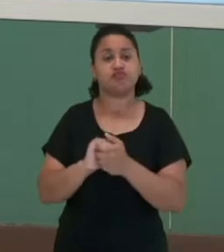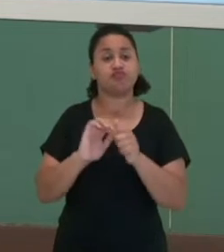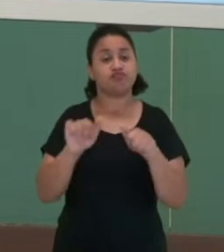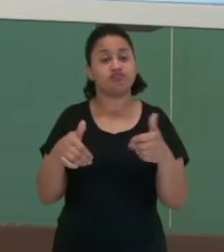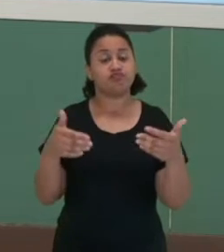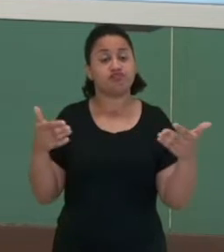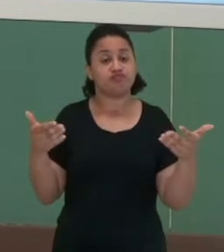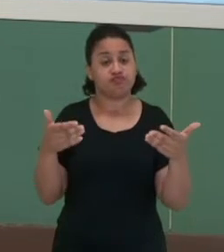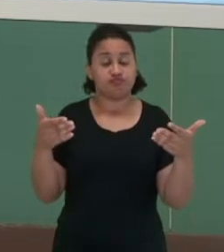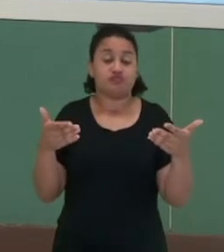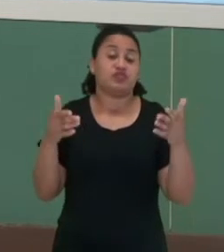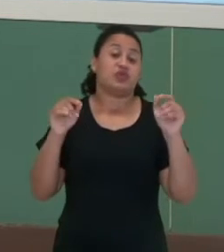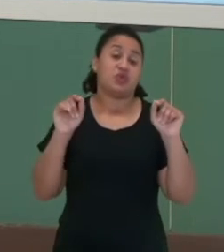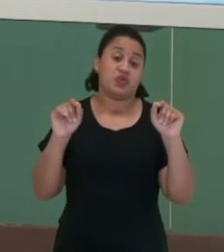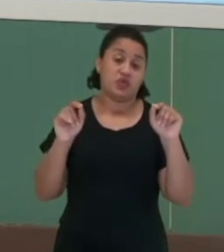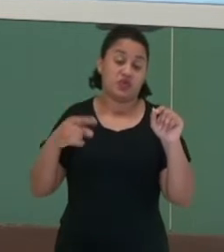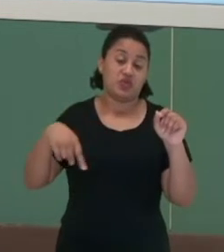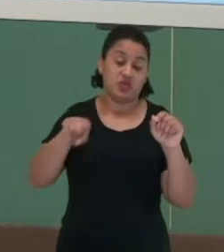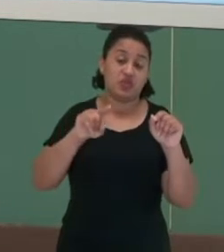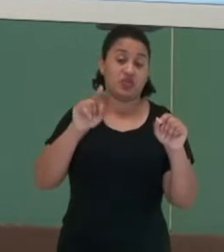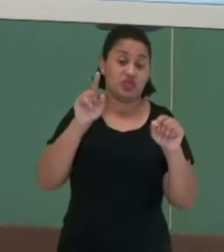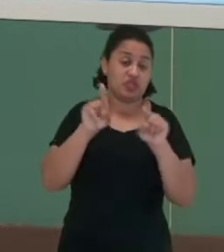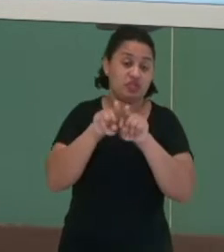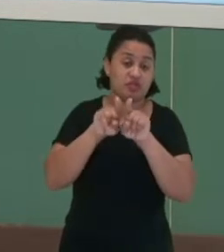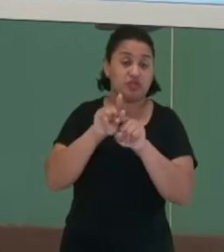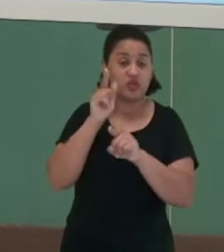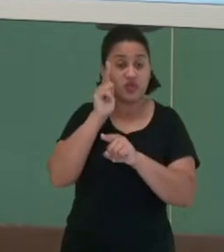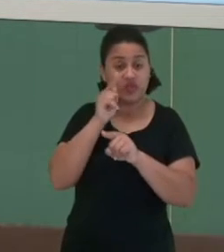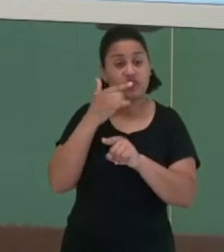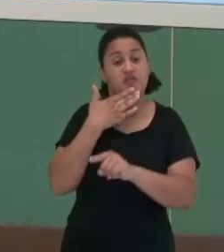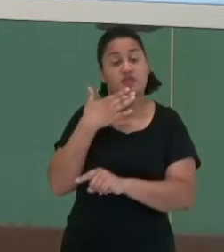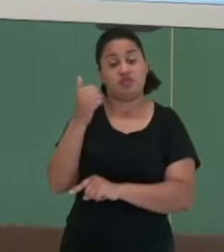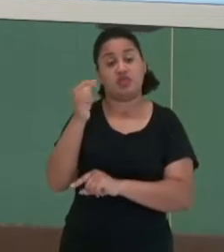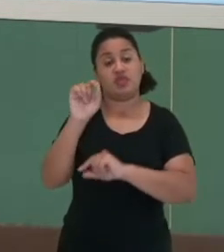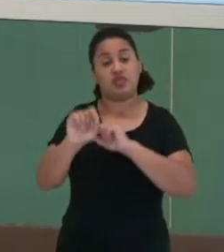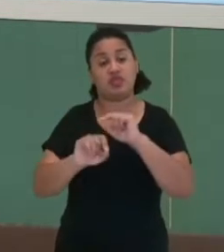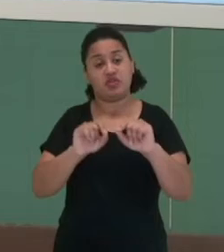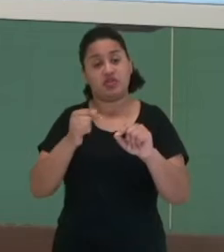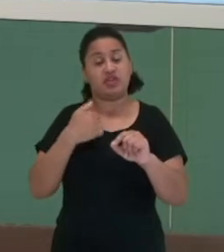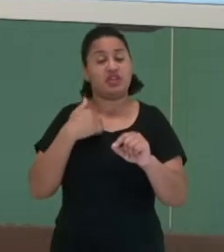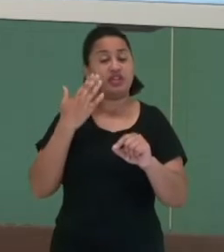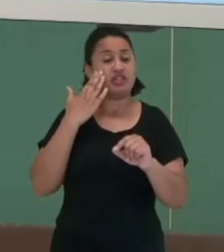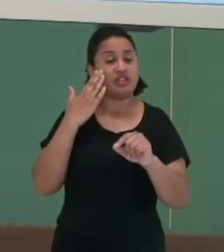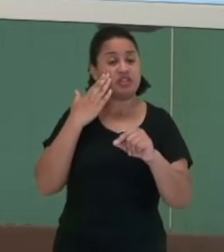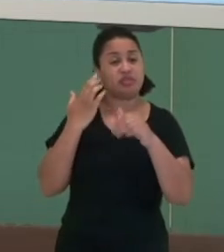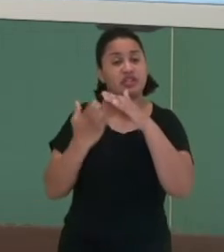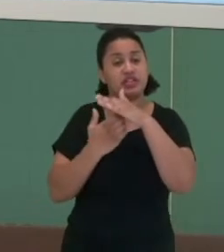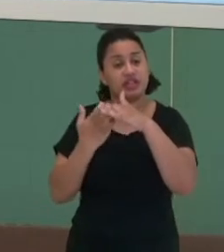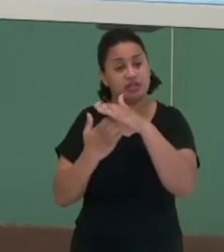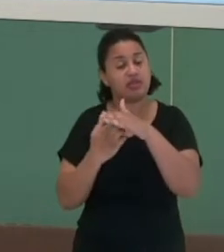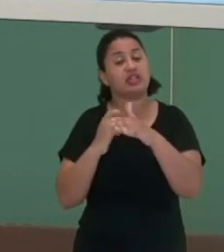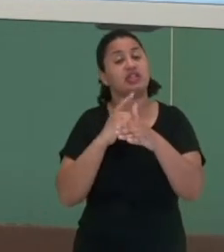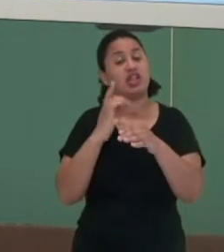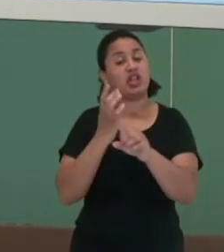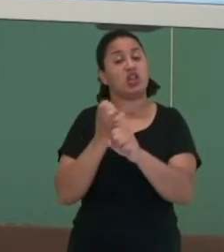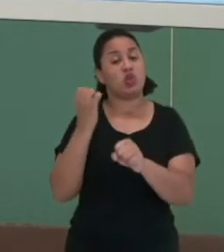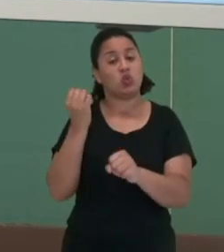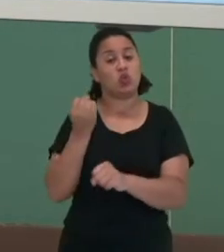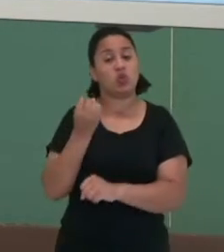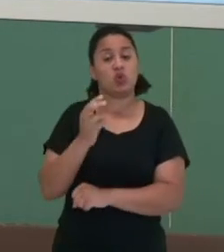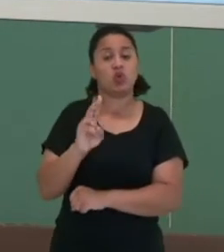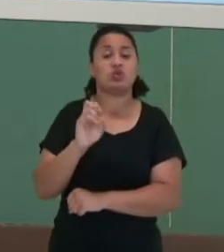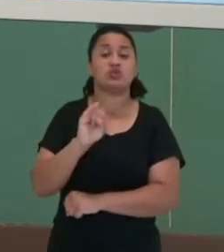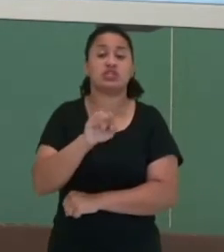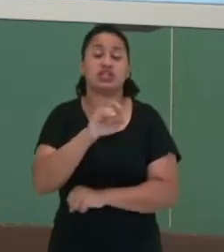e daí, obviamente, você vai conseguir muito melhor determinar se a empresa está tendo lucro ou está